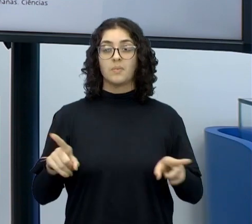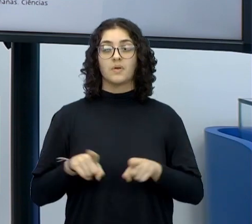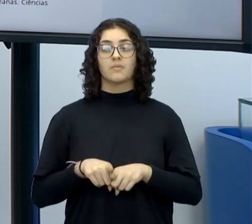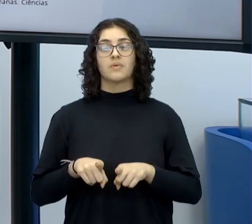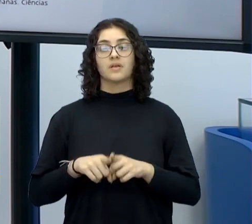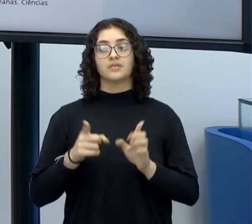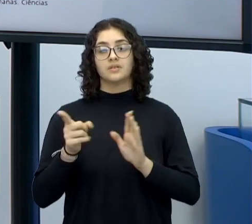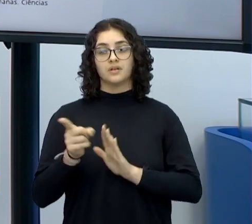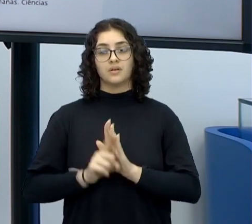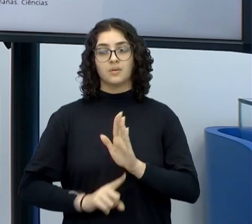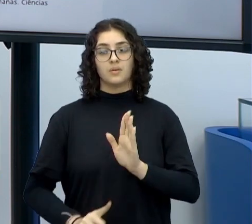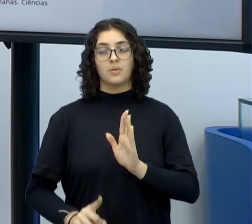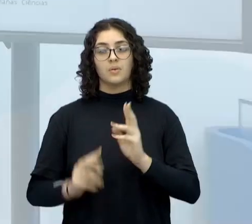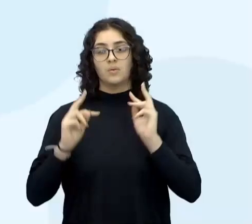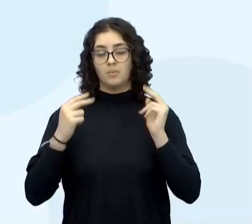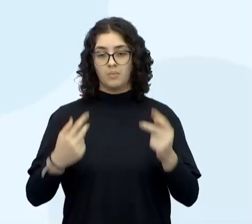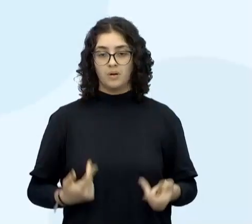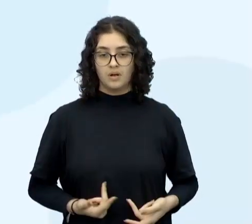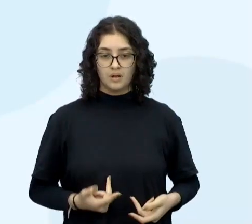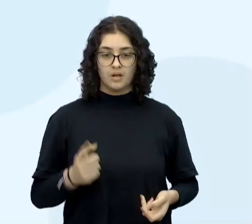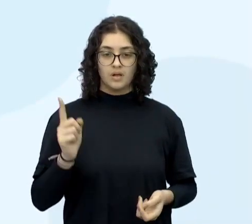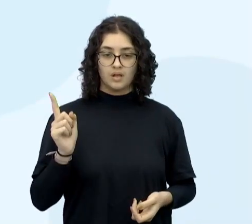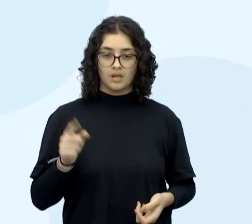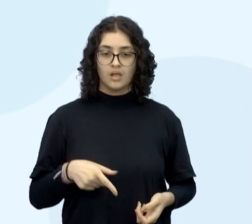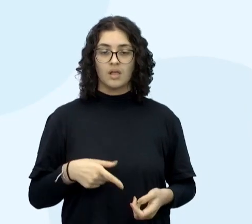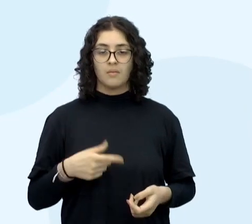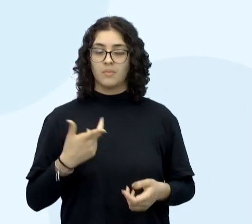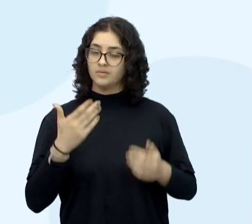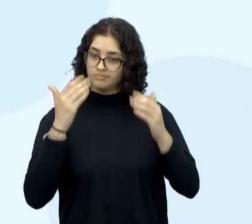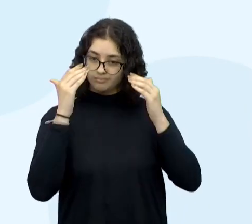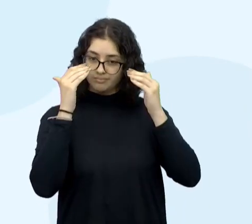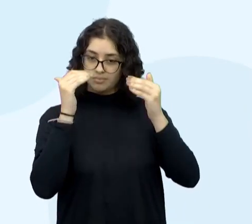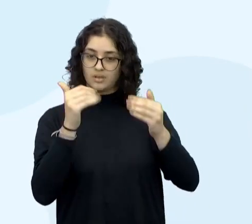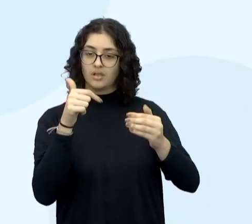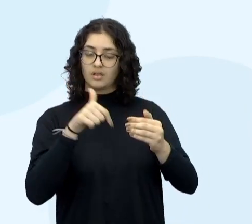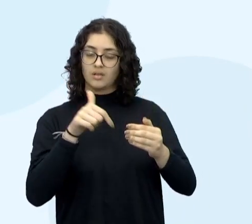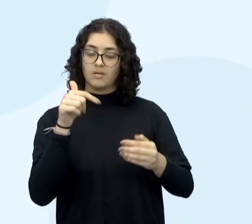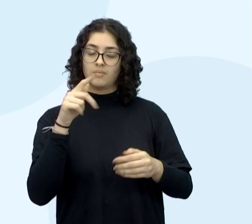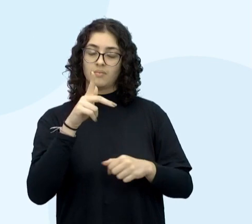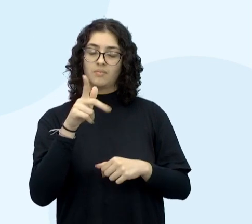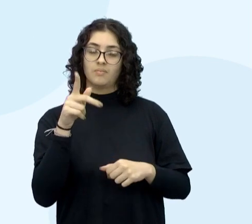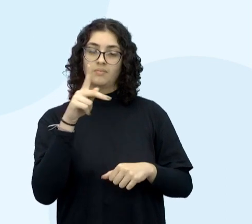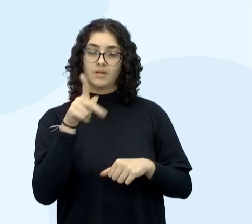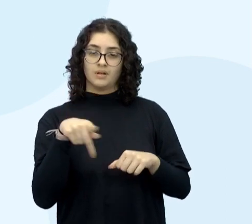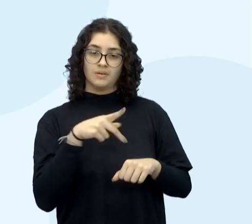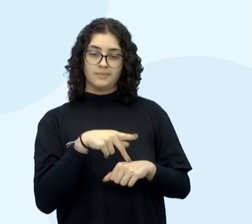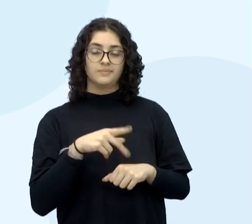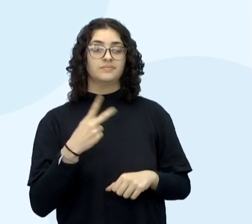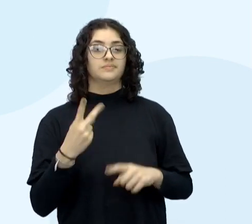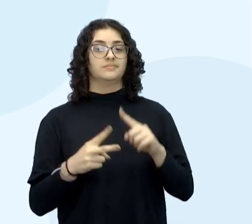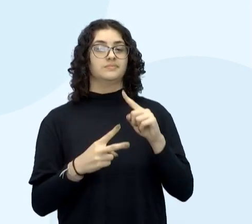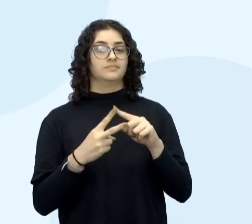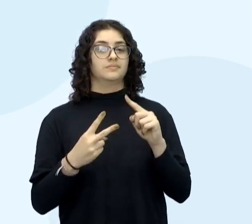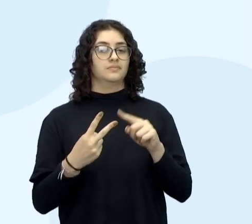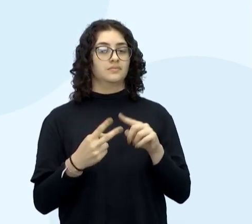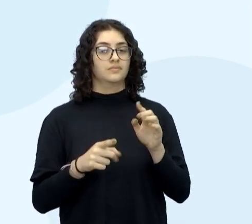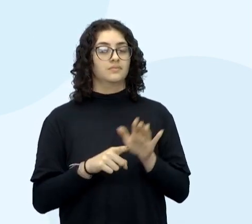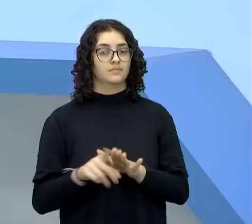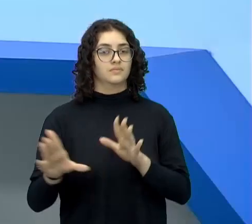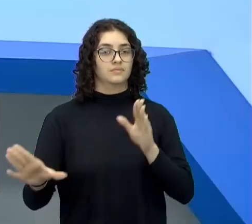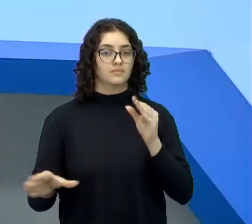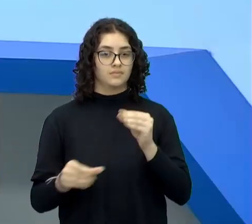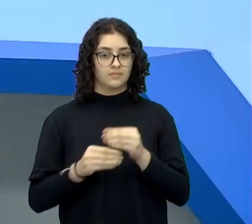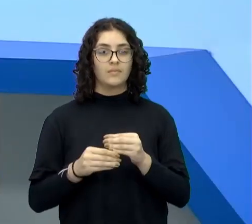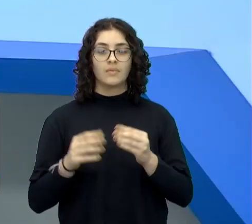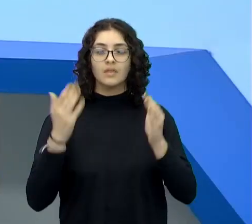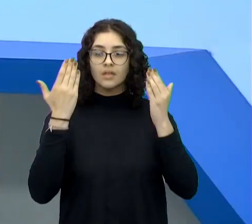direitos humanos, se ela ou se os direitos humanos são respeitados aqui no nosso país. Então, vamos lá, professor. Acho que duas perguntas que se complementam, né? Se a